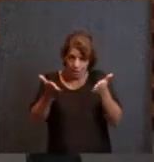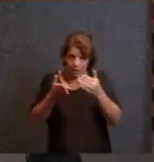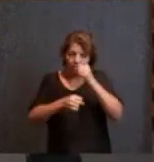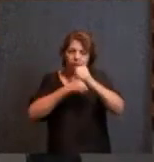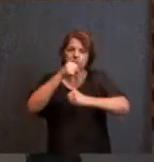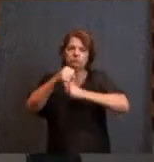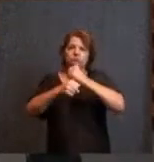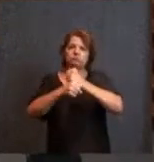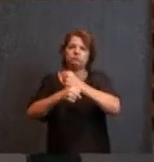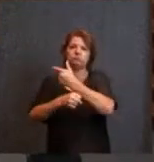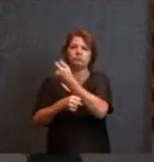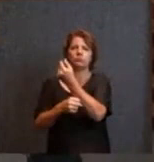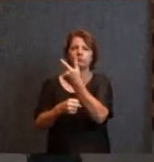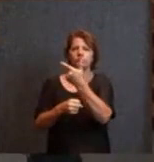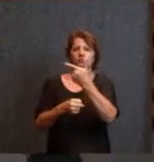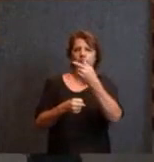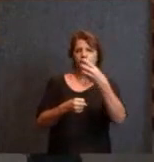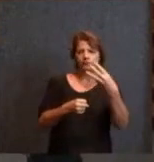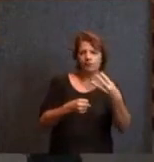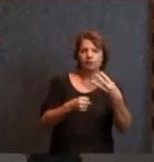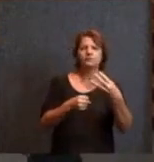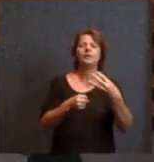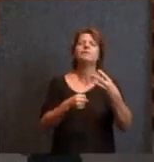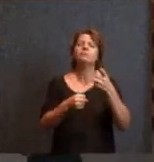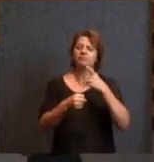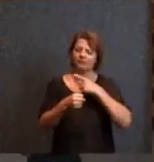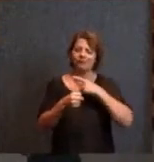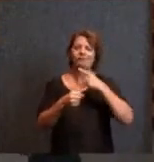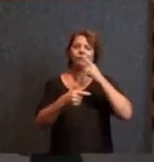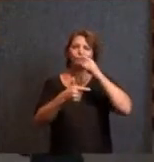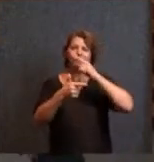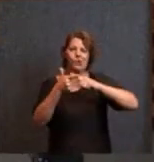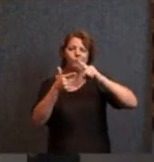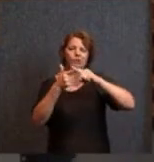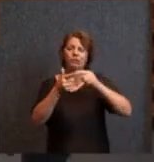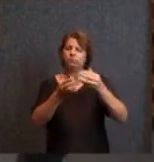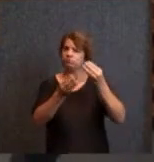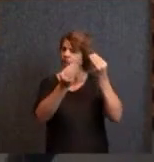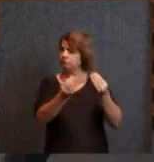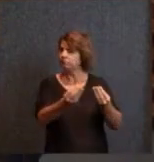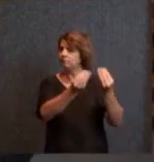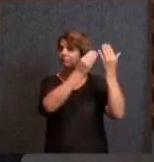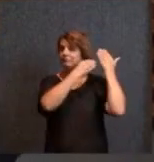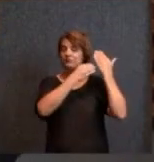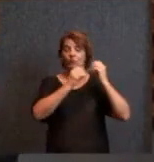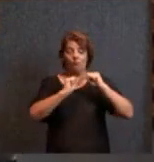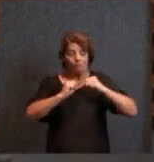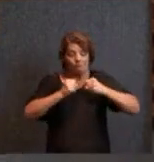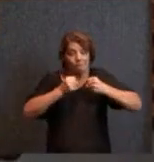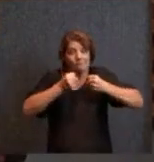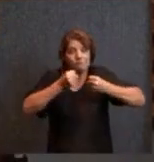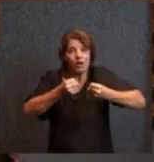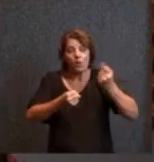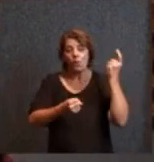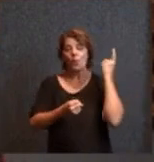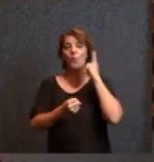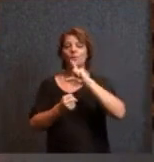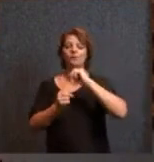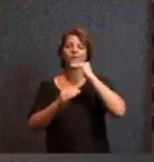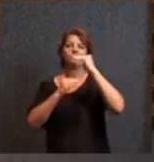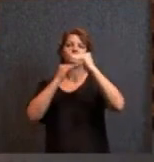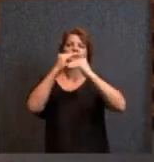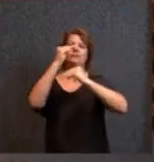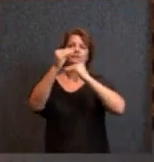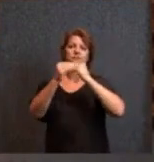2023, com todos esses passivos que nós deixamos atrás, buscando o tempo necessário para recompor. Estive em